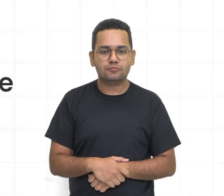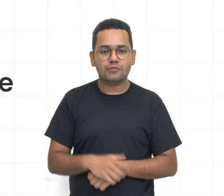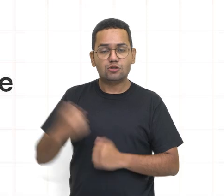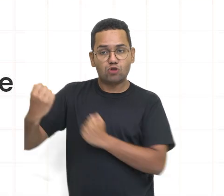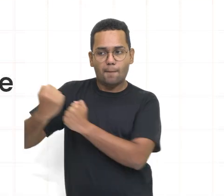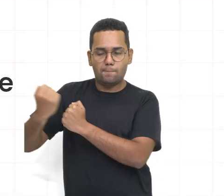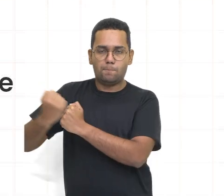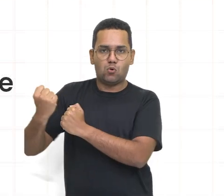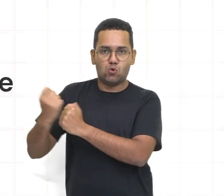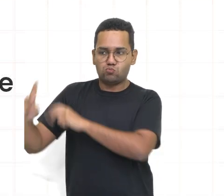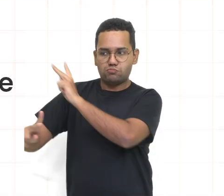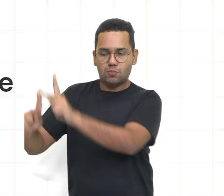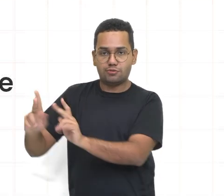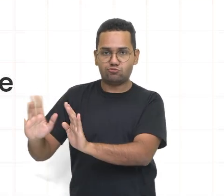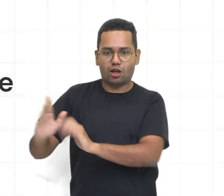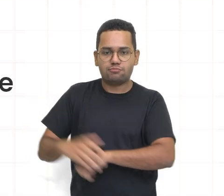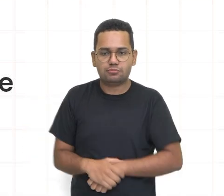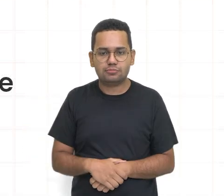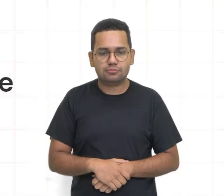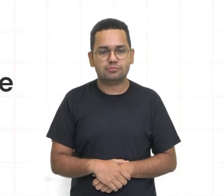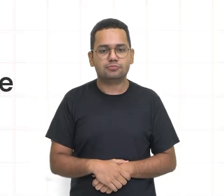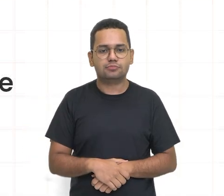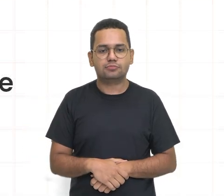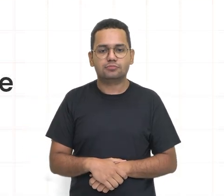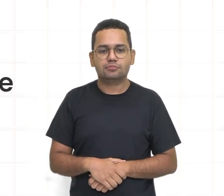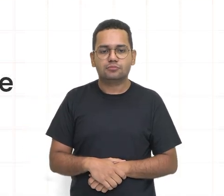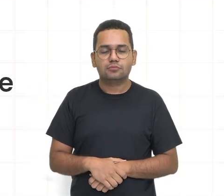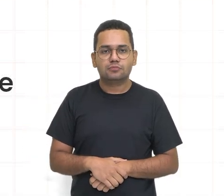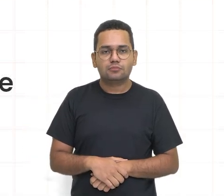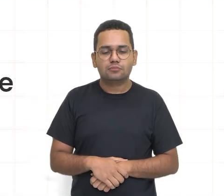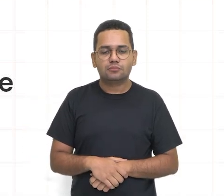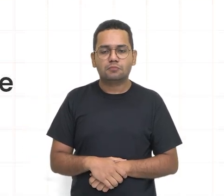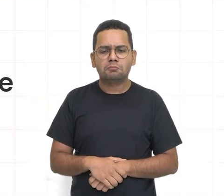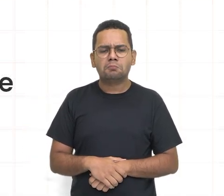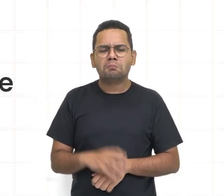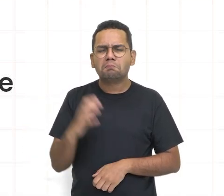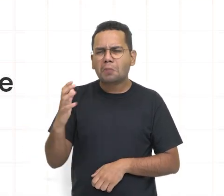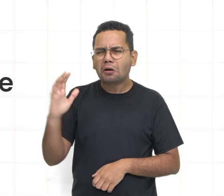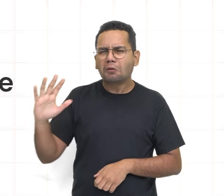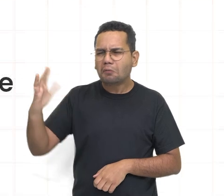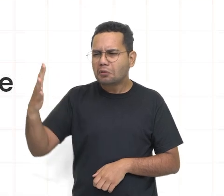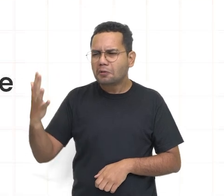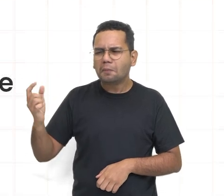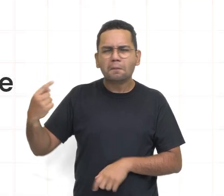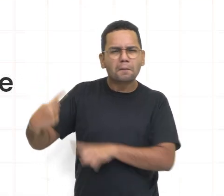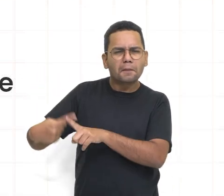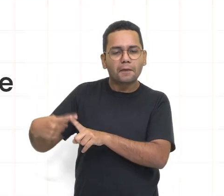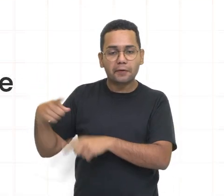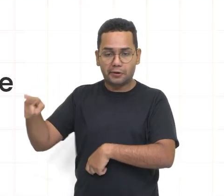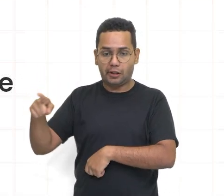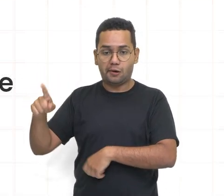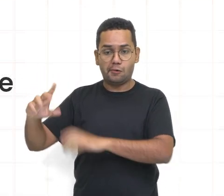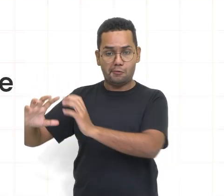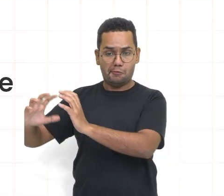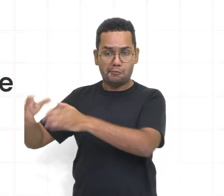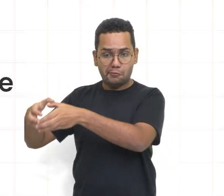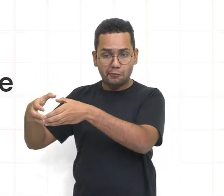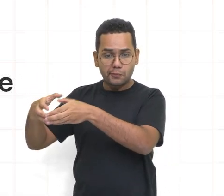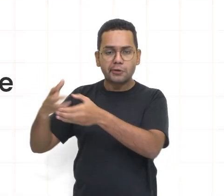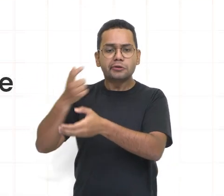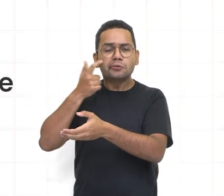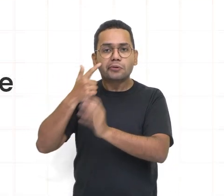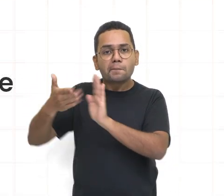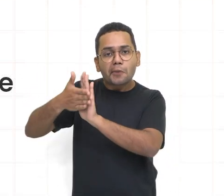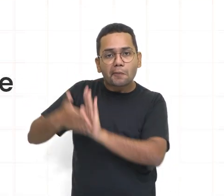forte apoio popular. Isso acontecia porque os comunistas defendiam medidas como reforma